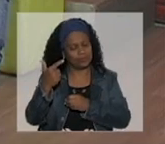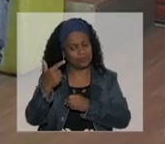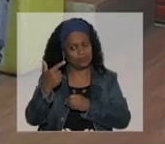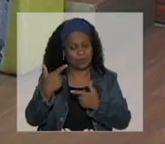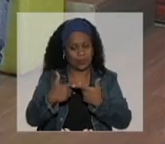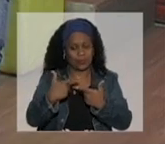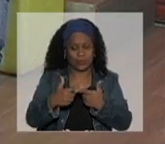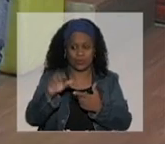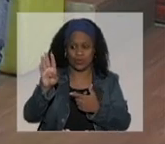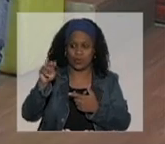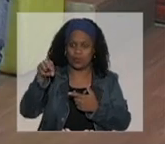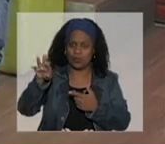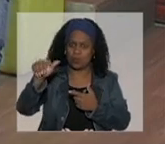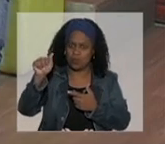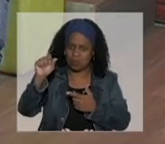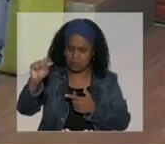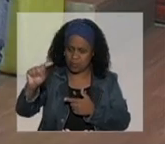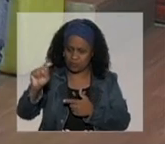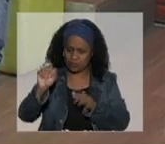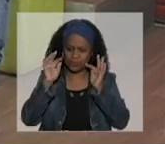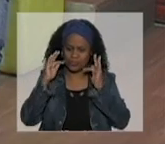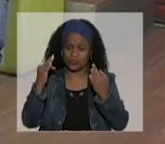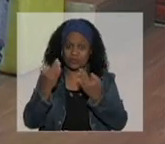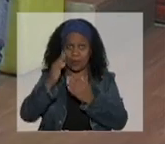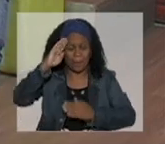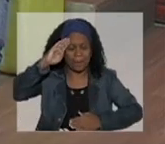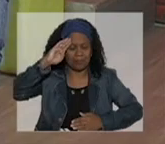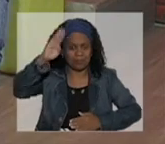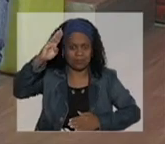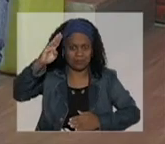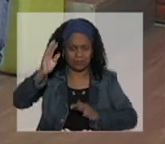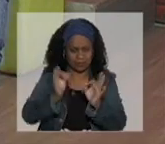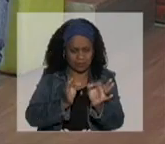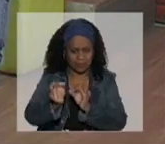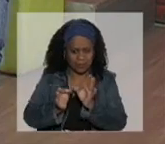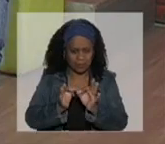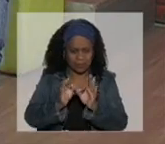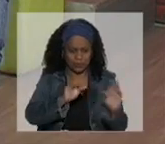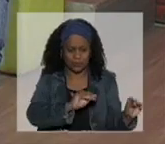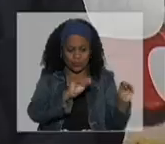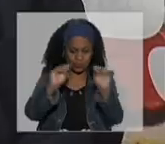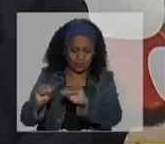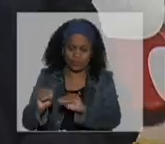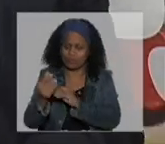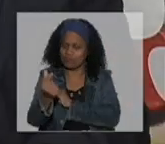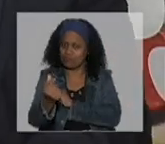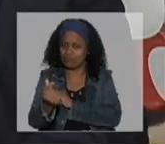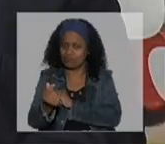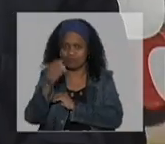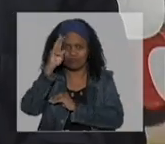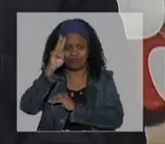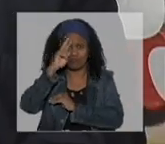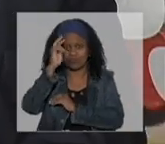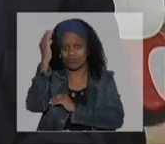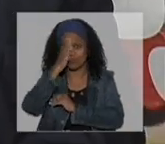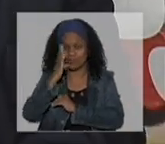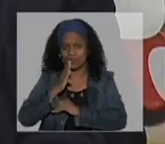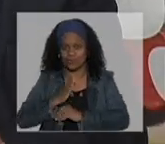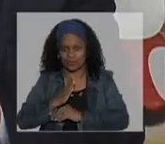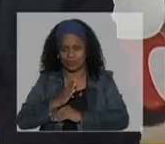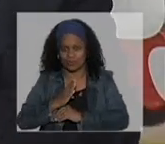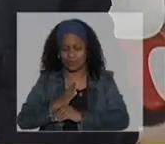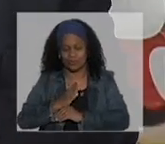dúvida, assim, o Bolsa Família acabou se transformando no principal programa de transferência de renda da história do